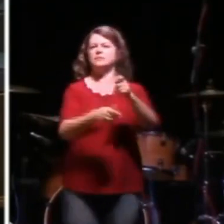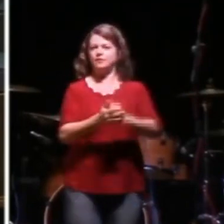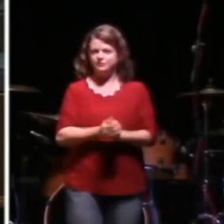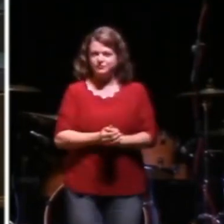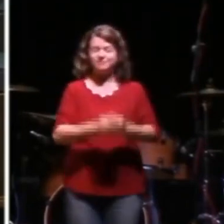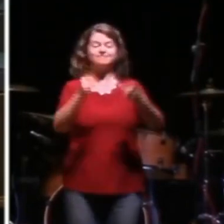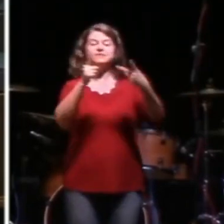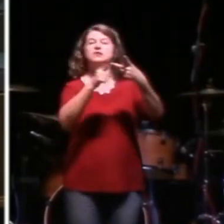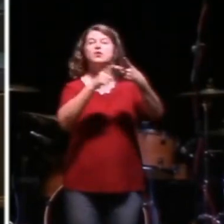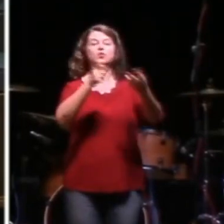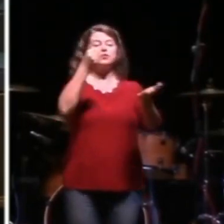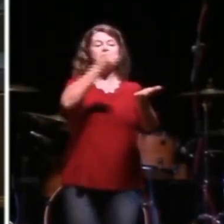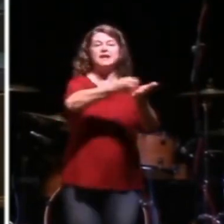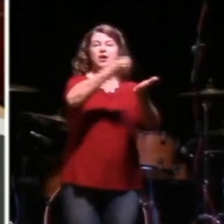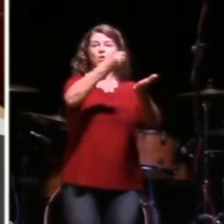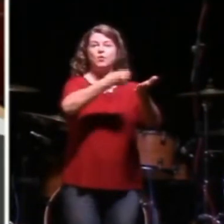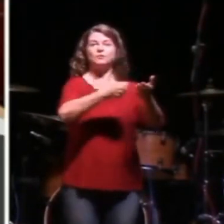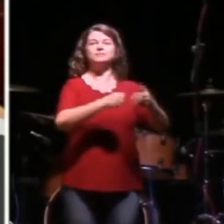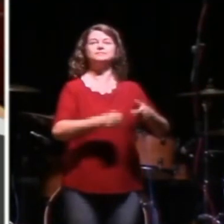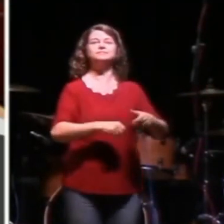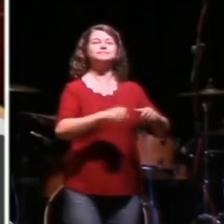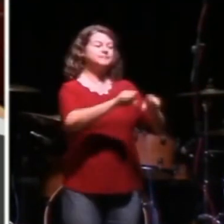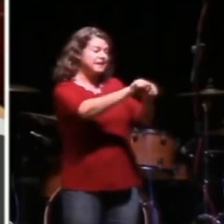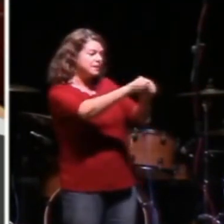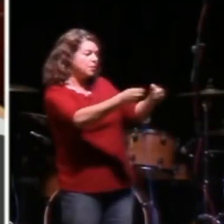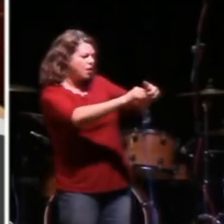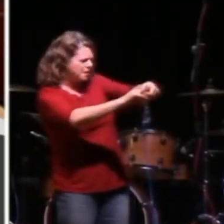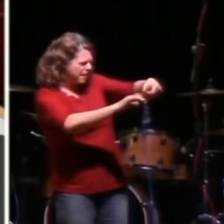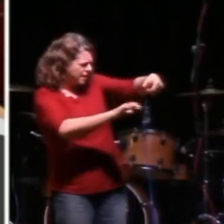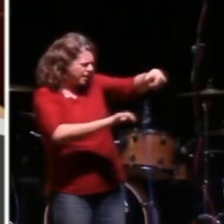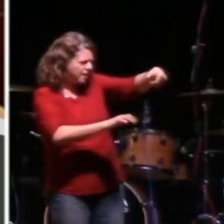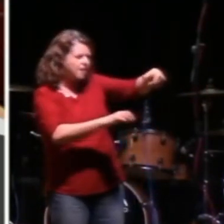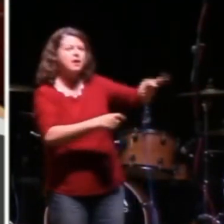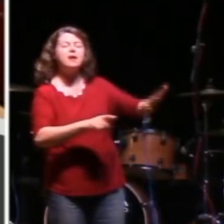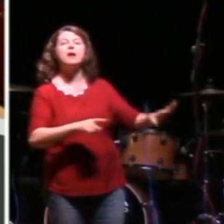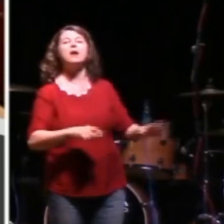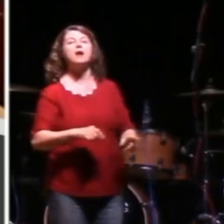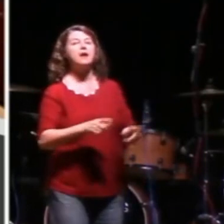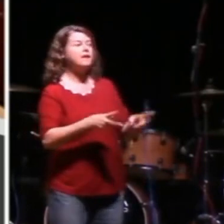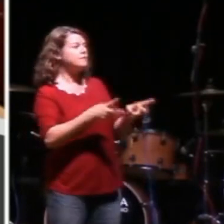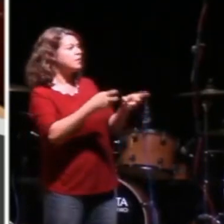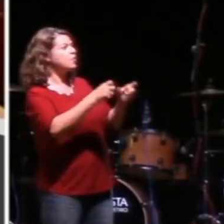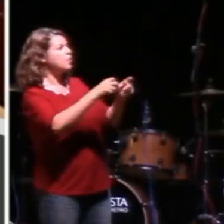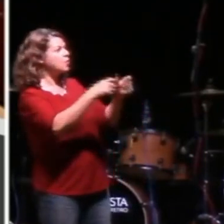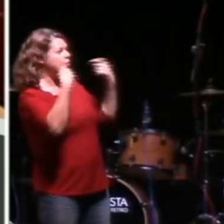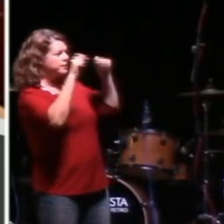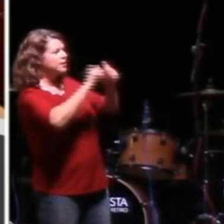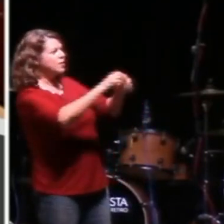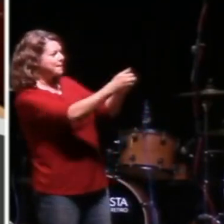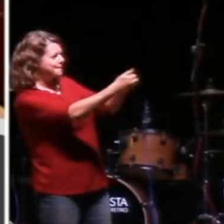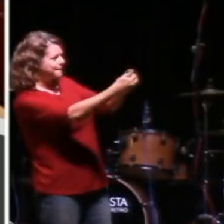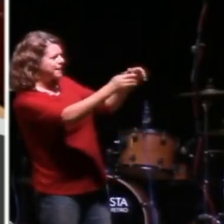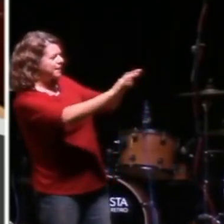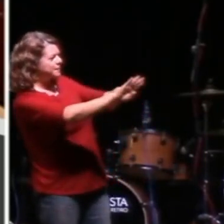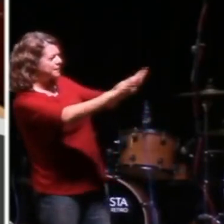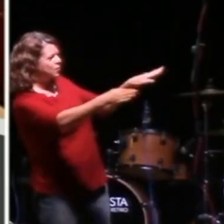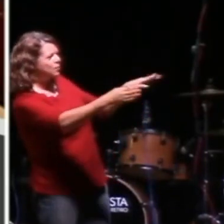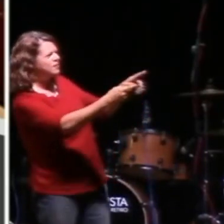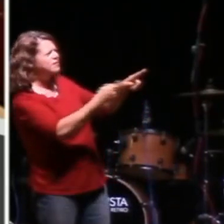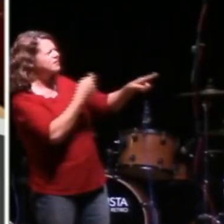selo quando o cordeiro abriu o segundo selo ouviu ser vivem dizer venha então saiu outro cavalo